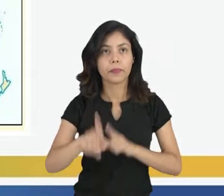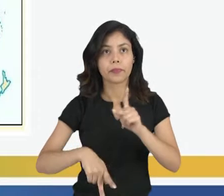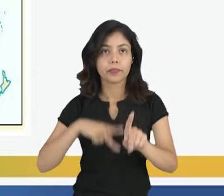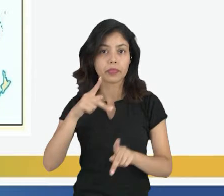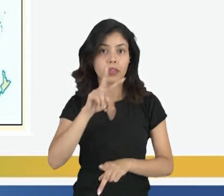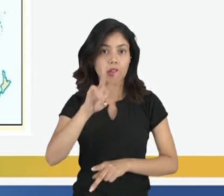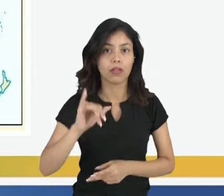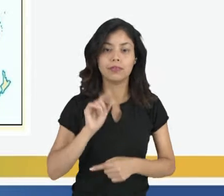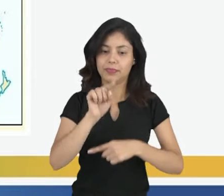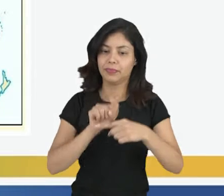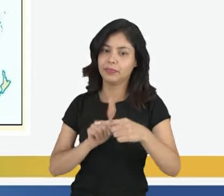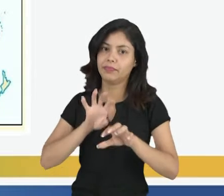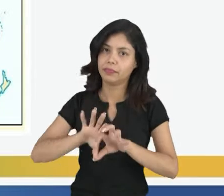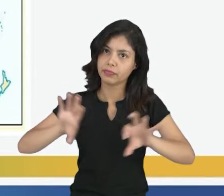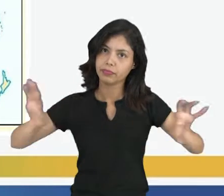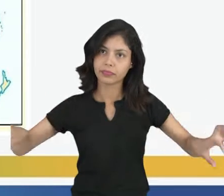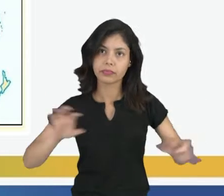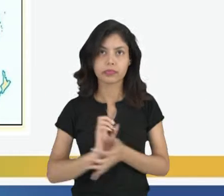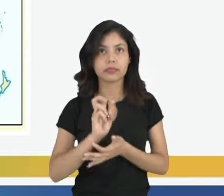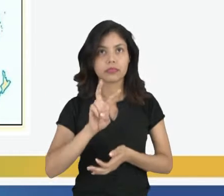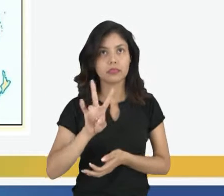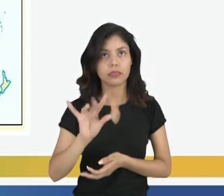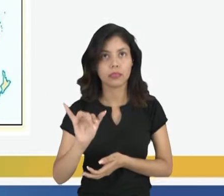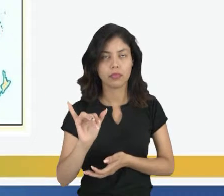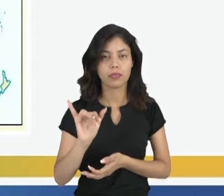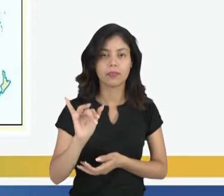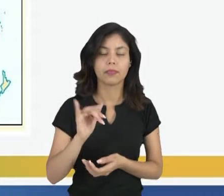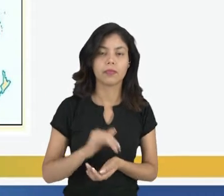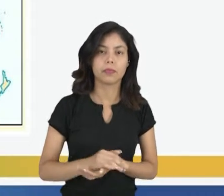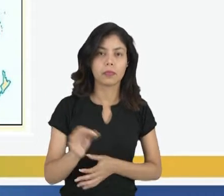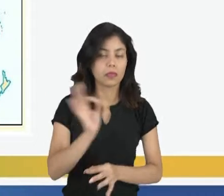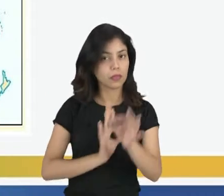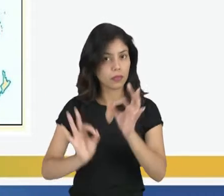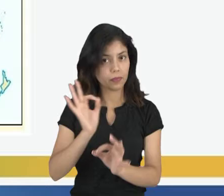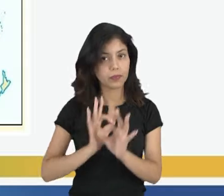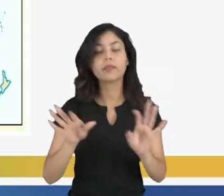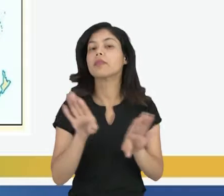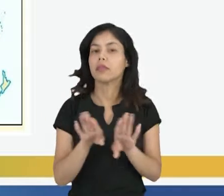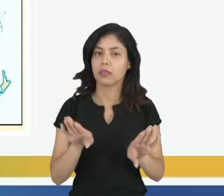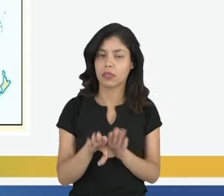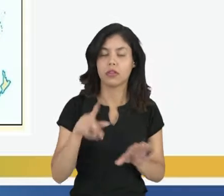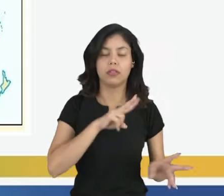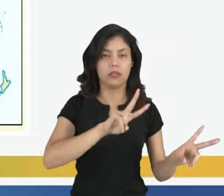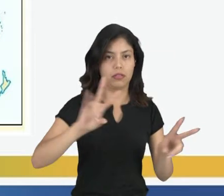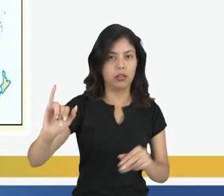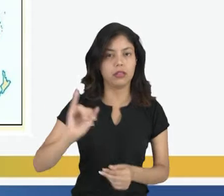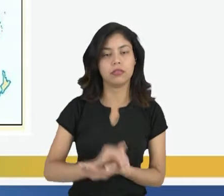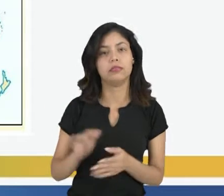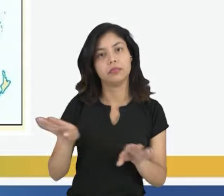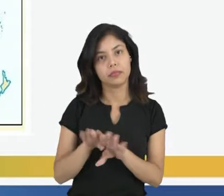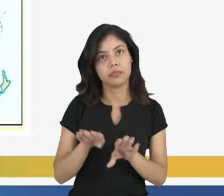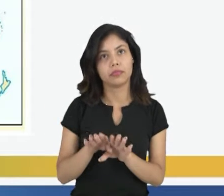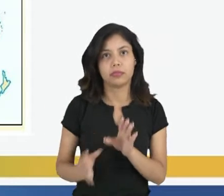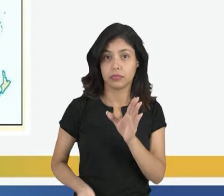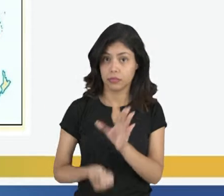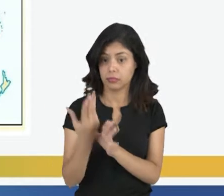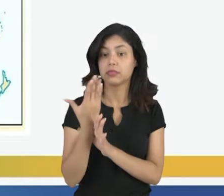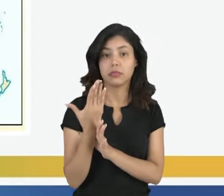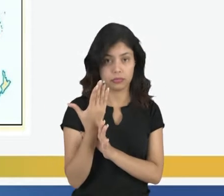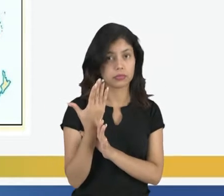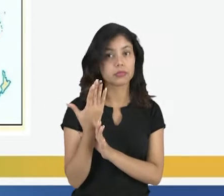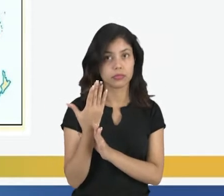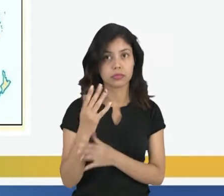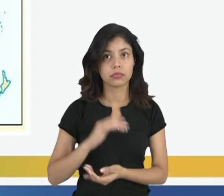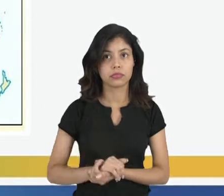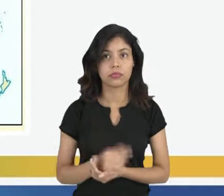polarizado, né? Que vai se dividir, a gente vai ter as organizações que vão se formar,